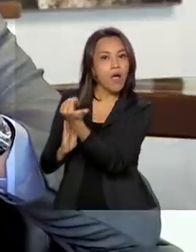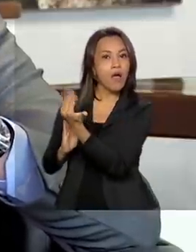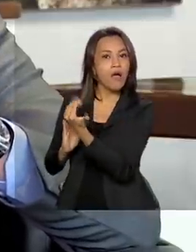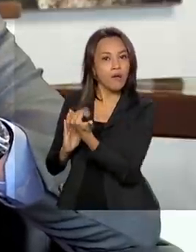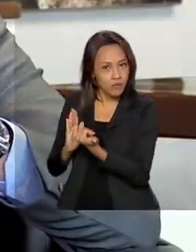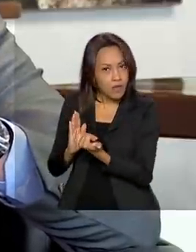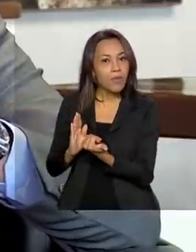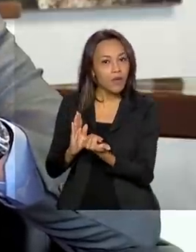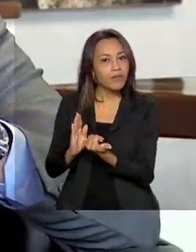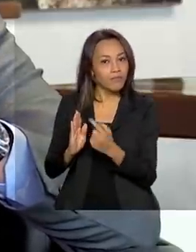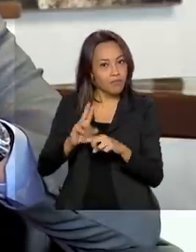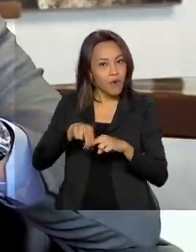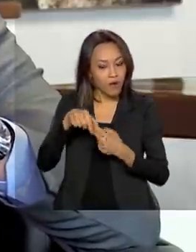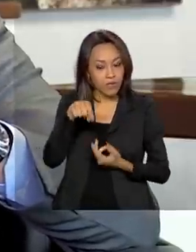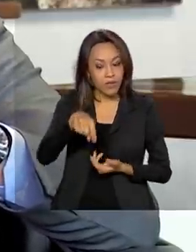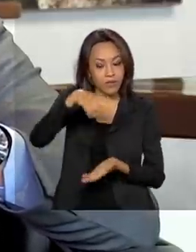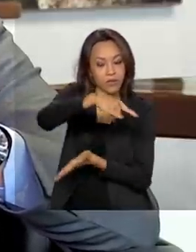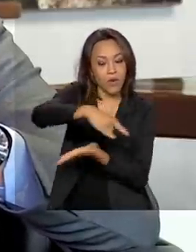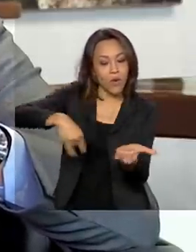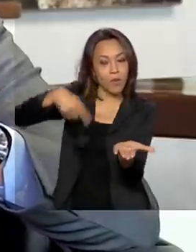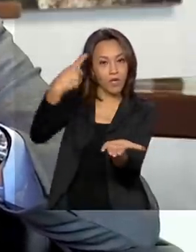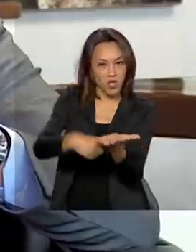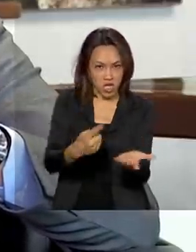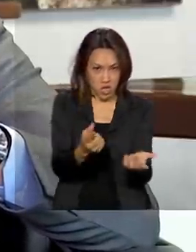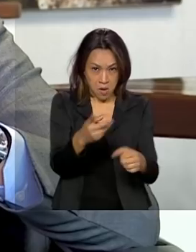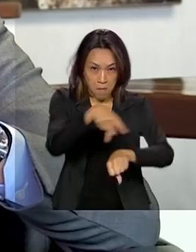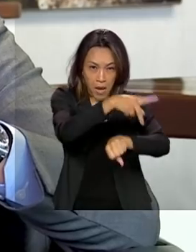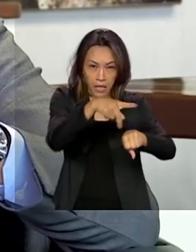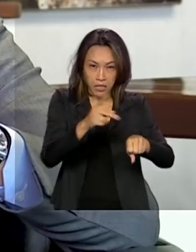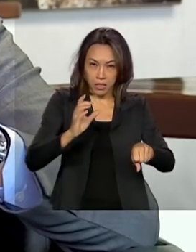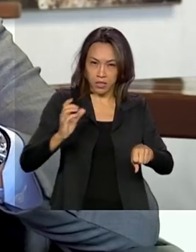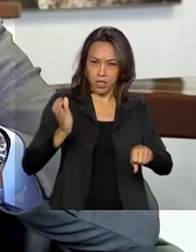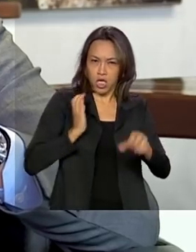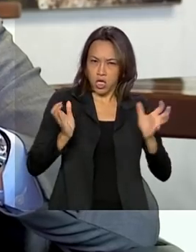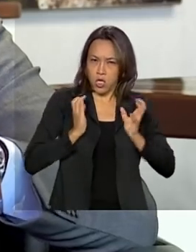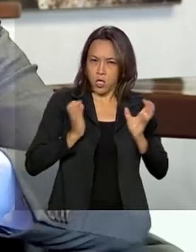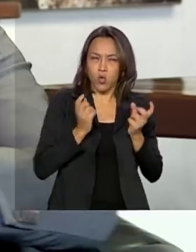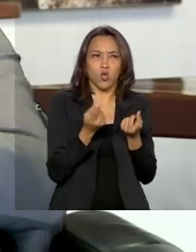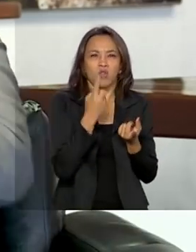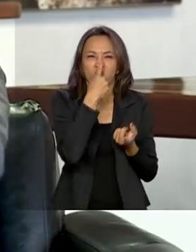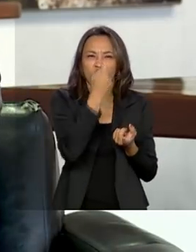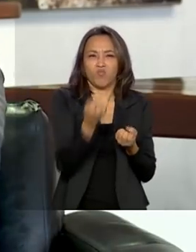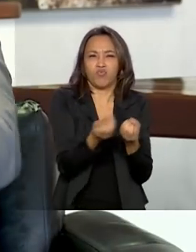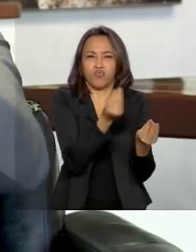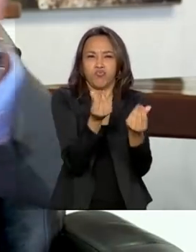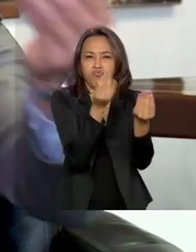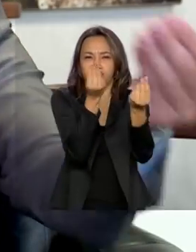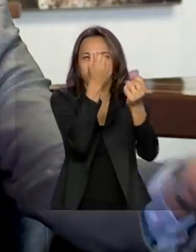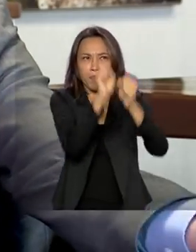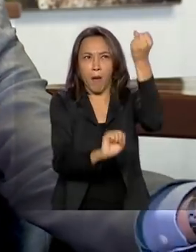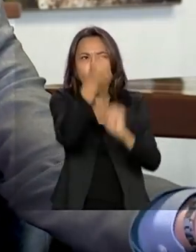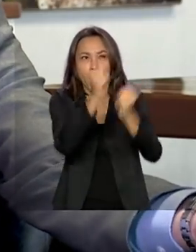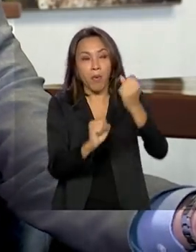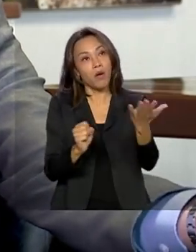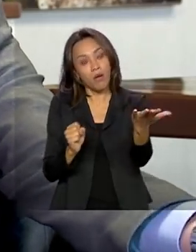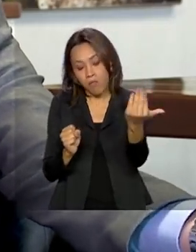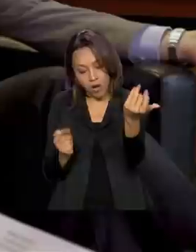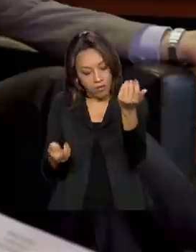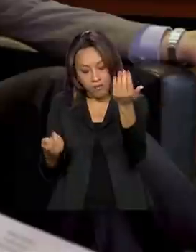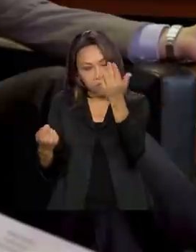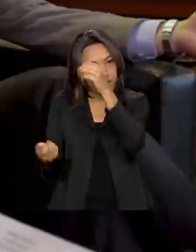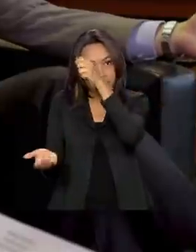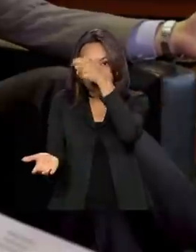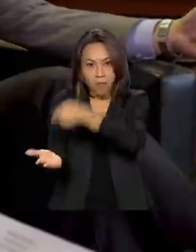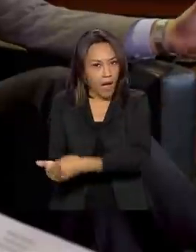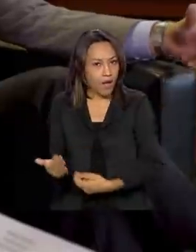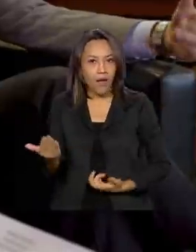desta lógica do acordo, que é os ricos que poluem mais e que emitiram mais pagam para os países em desenvolvimento,